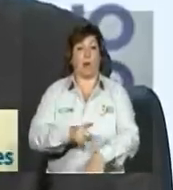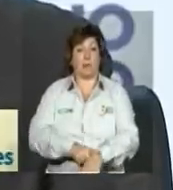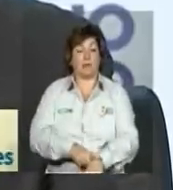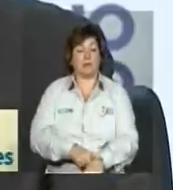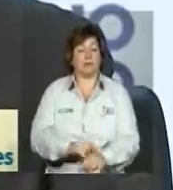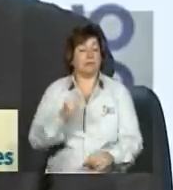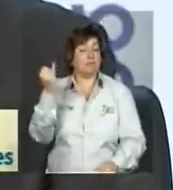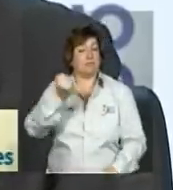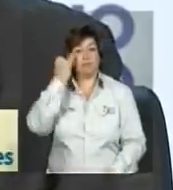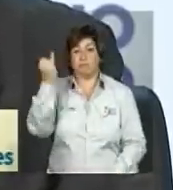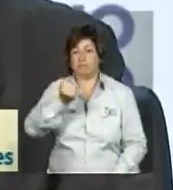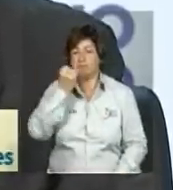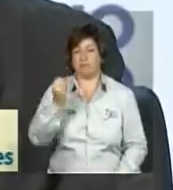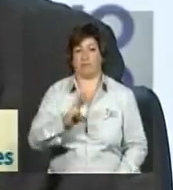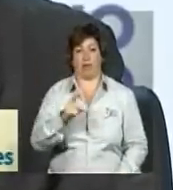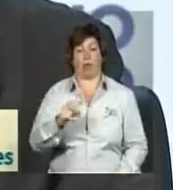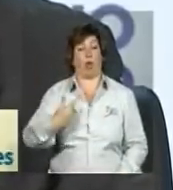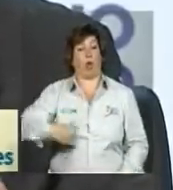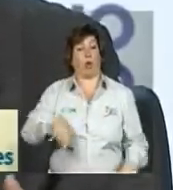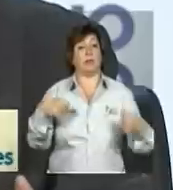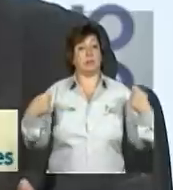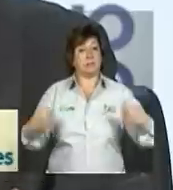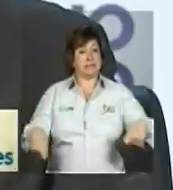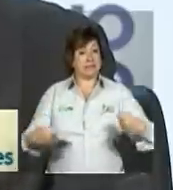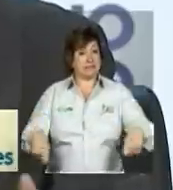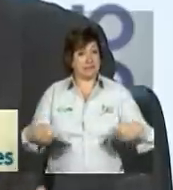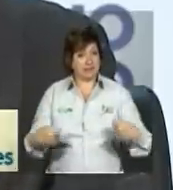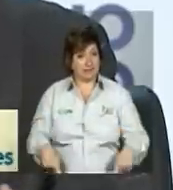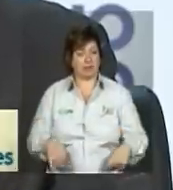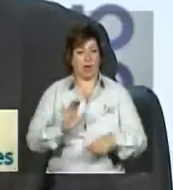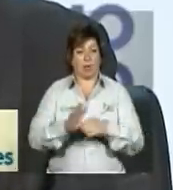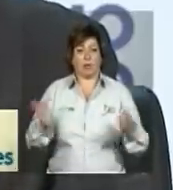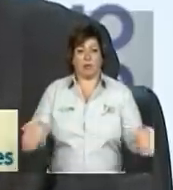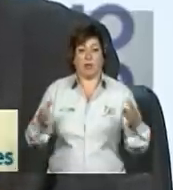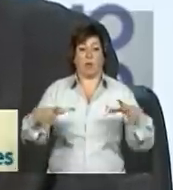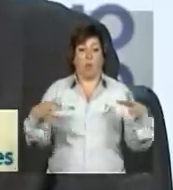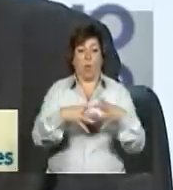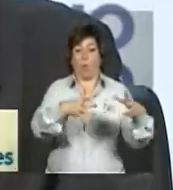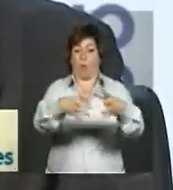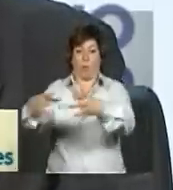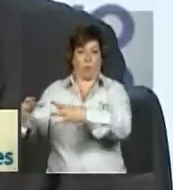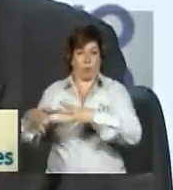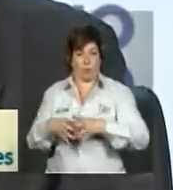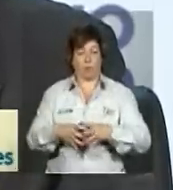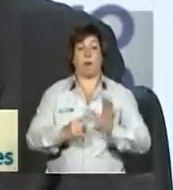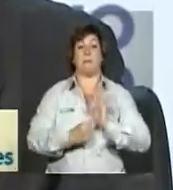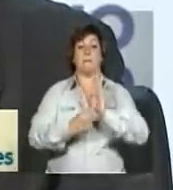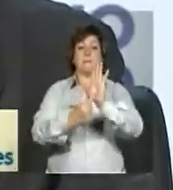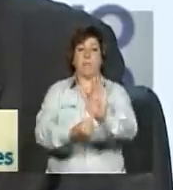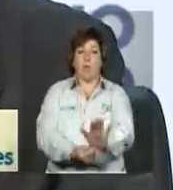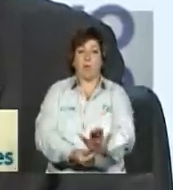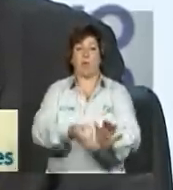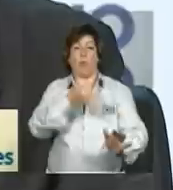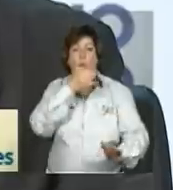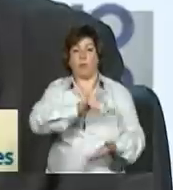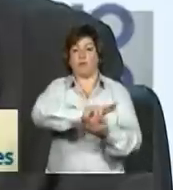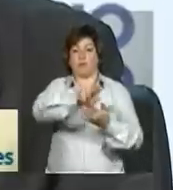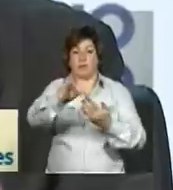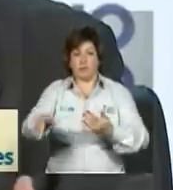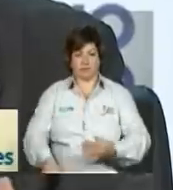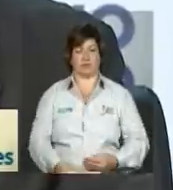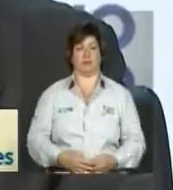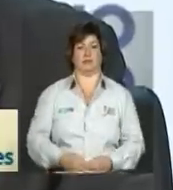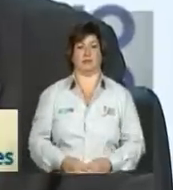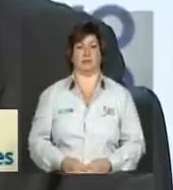sensível, crucial, em que nós temos que estimular as delegações a demonstrar flexibilidade, buscar